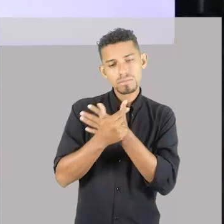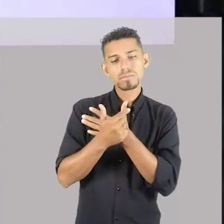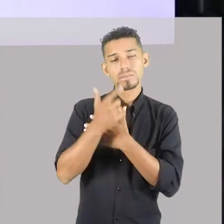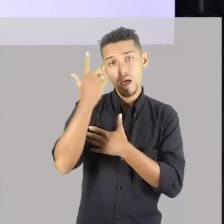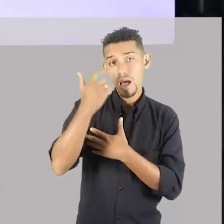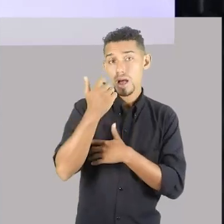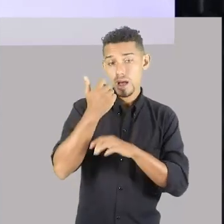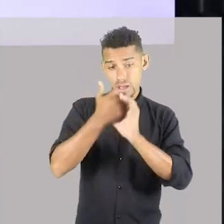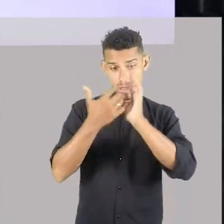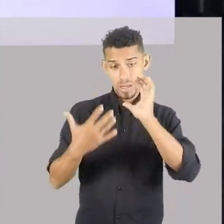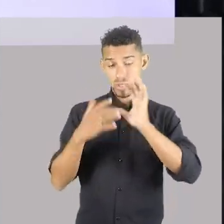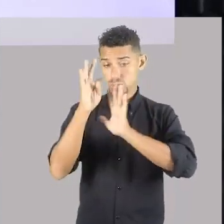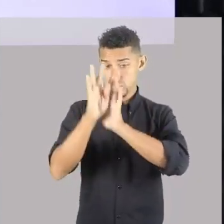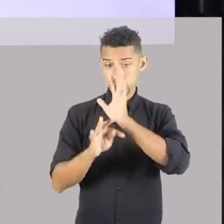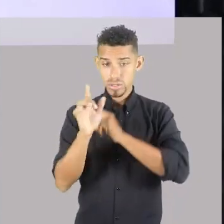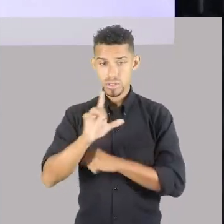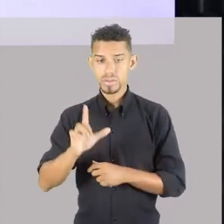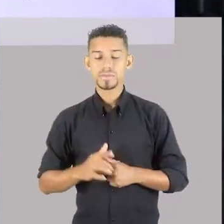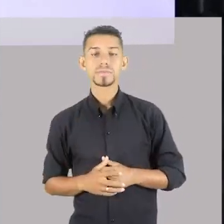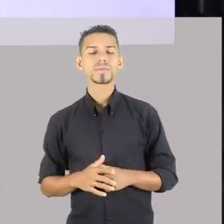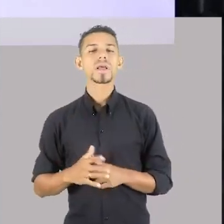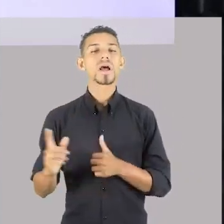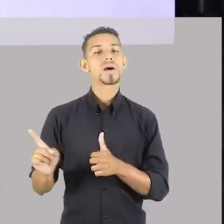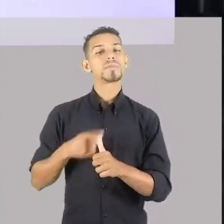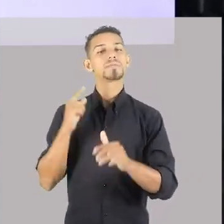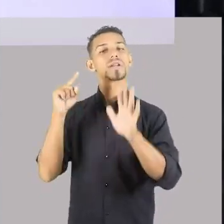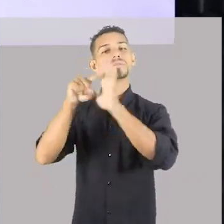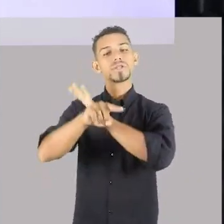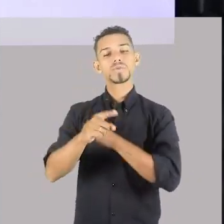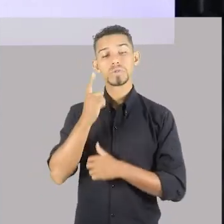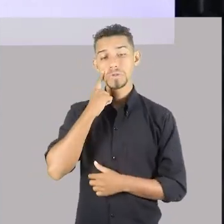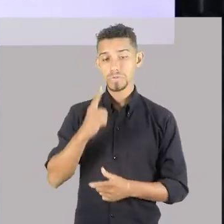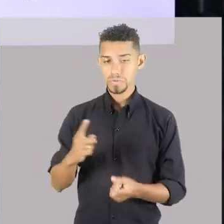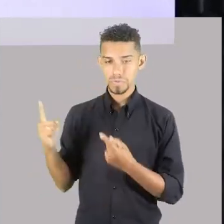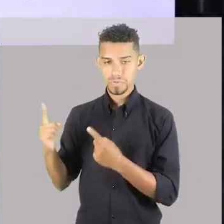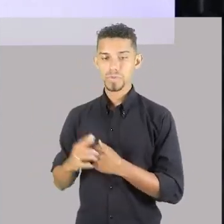tá? E aí nós vamos para a nossa primeira questãozinha, tá?